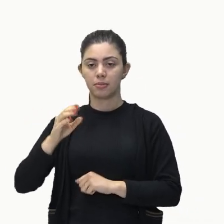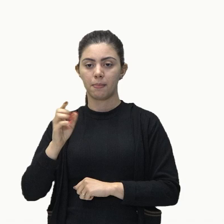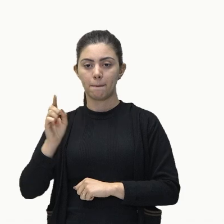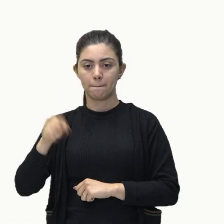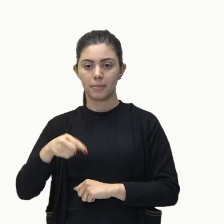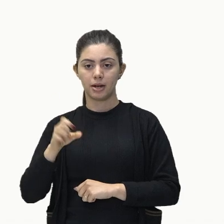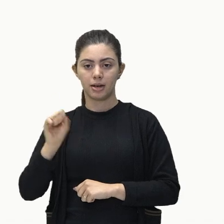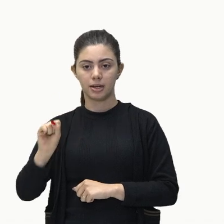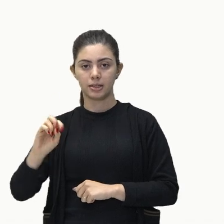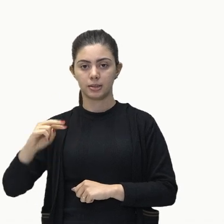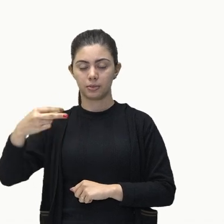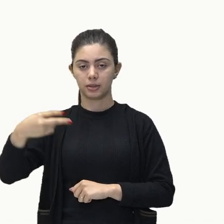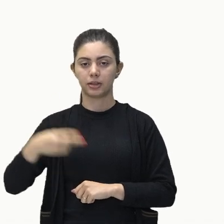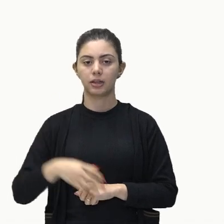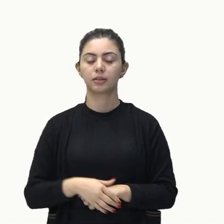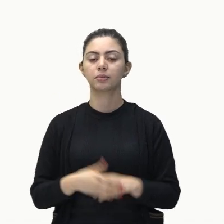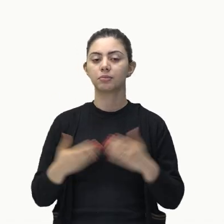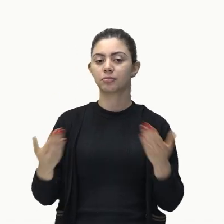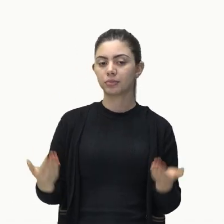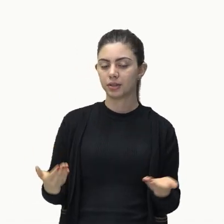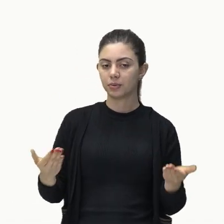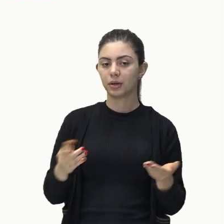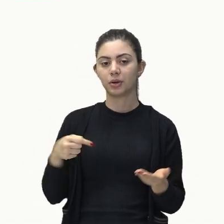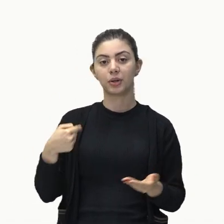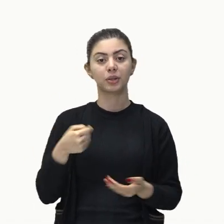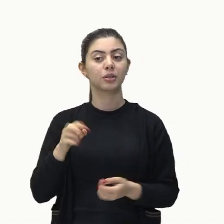vai usar aqui exatamente